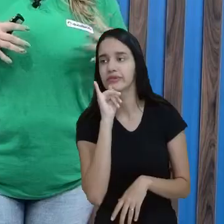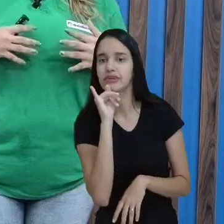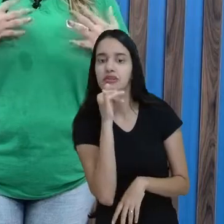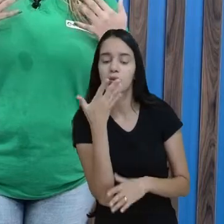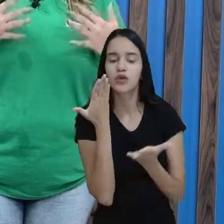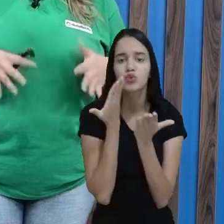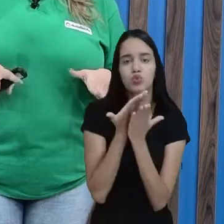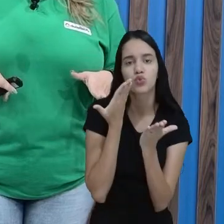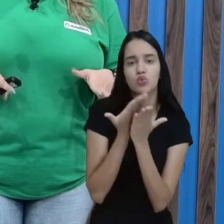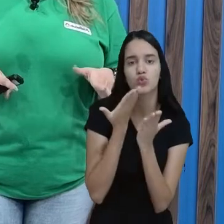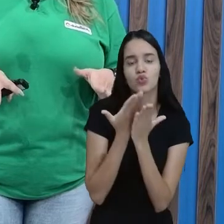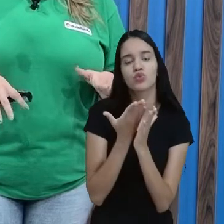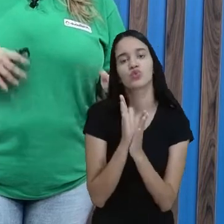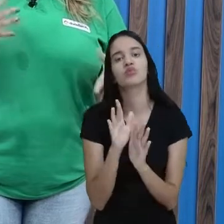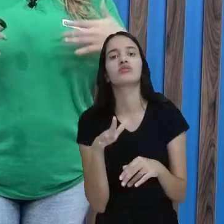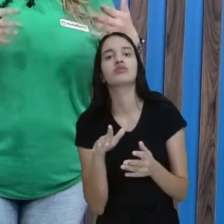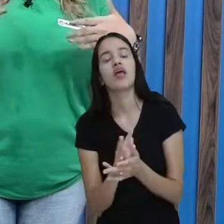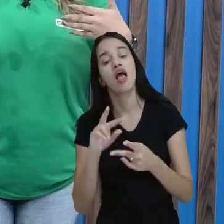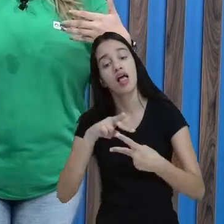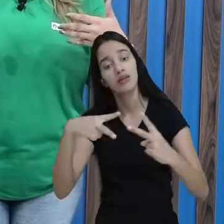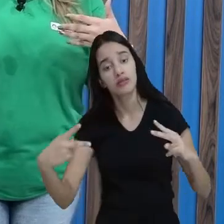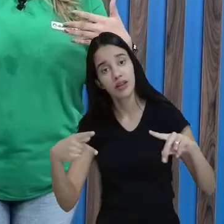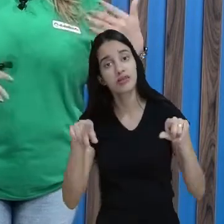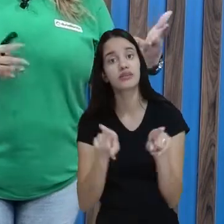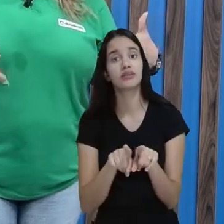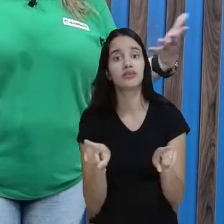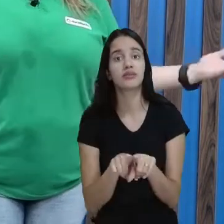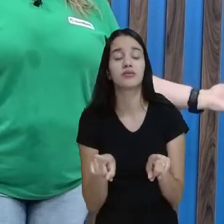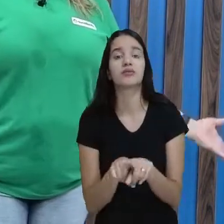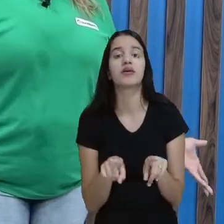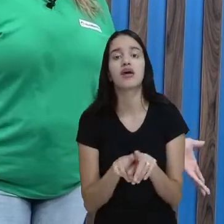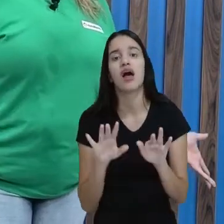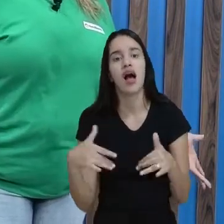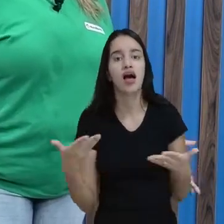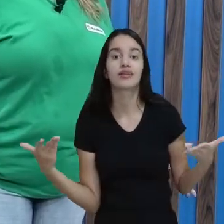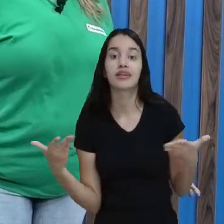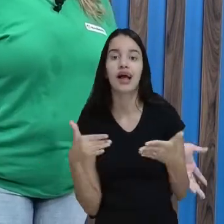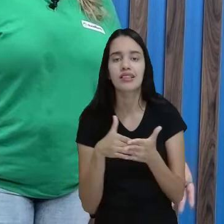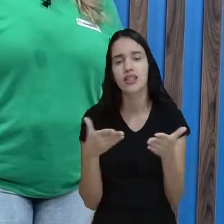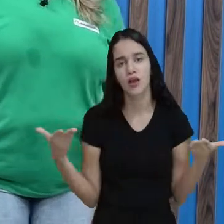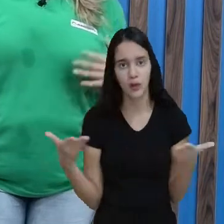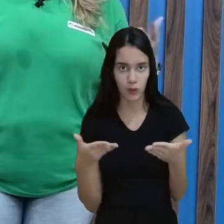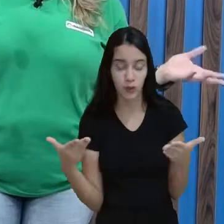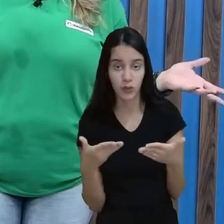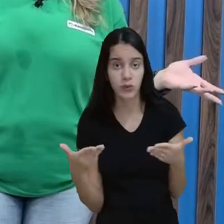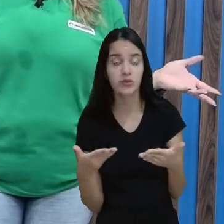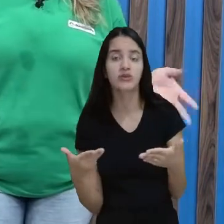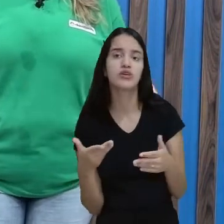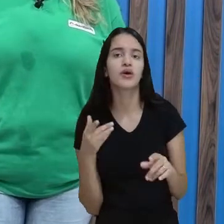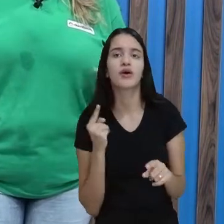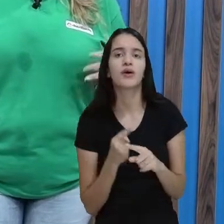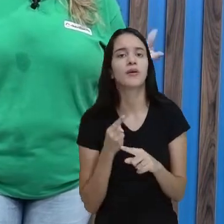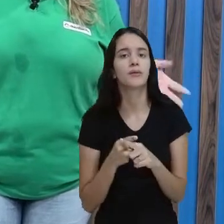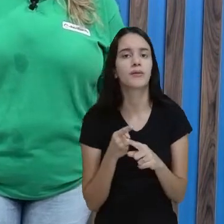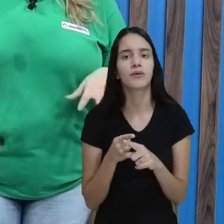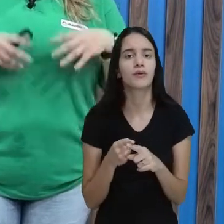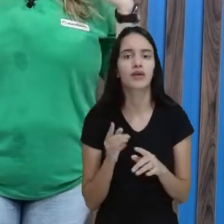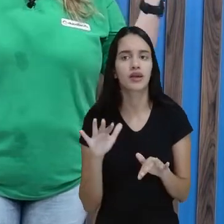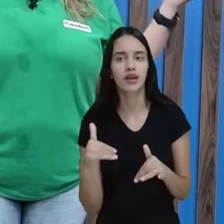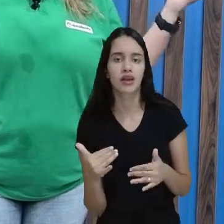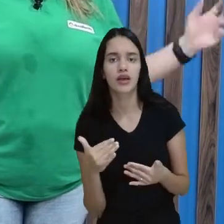esse estudo de genética e posteriormente até da biologia molecular, né? Porque ninguém até